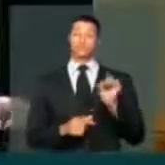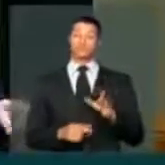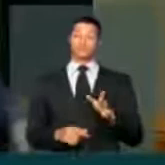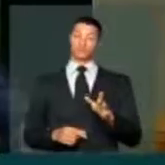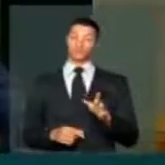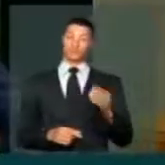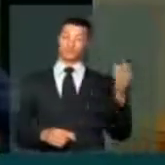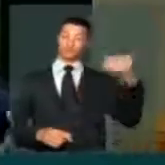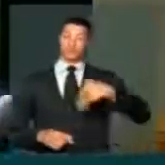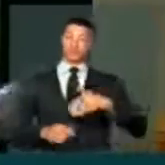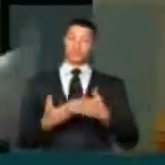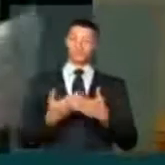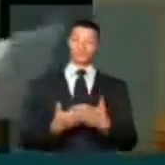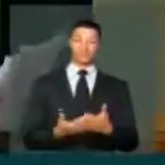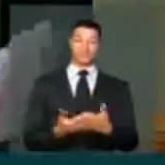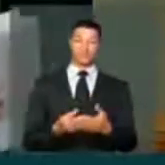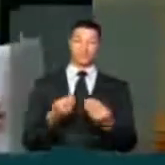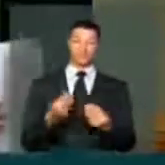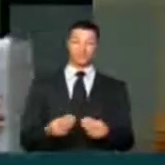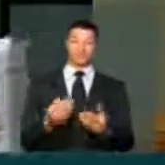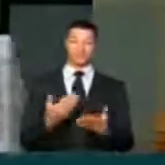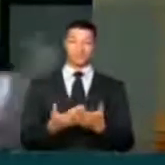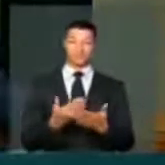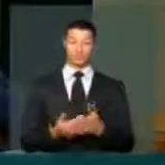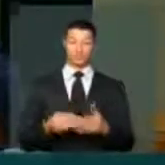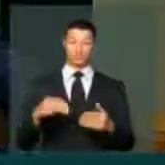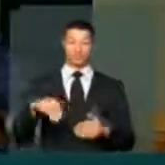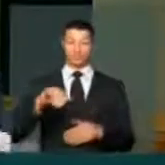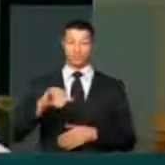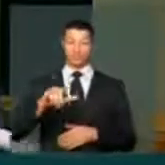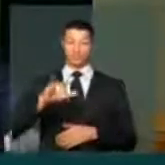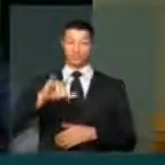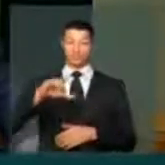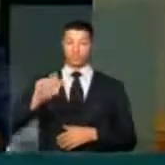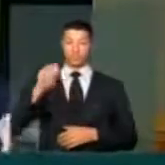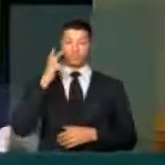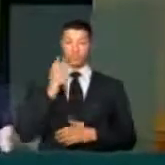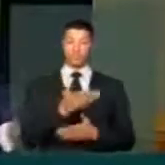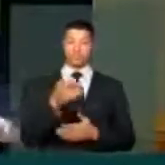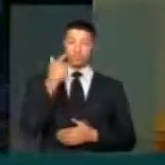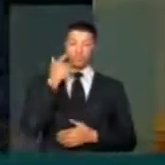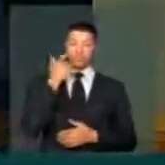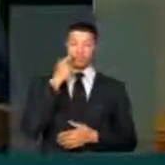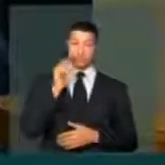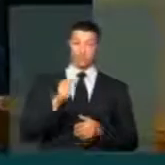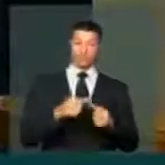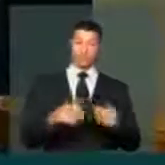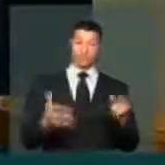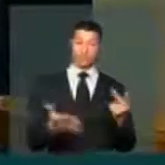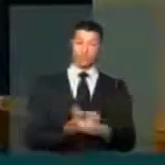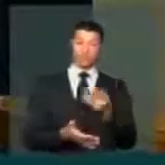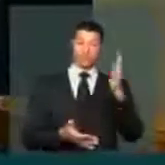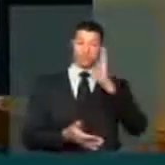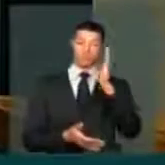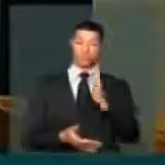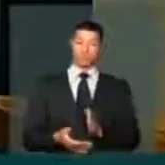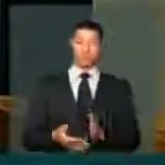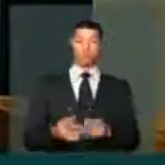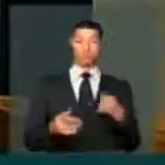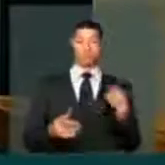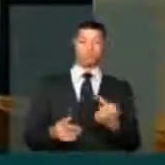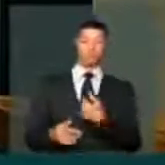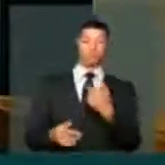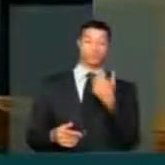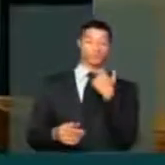realmente vir aqui dar aula de milícia para que a gente possa, infelizmente, ver aquilo que está acontecendo nesse país. Então nós